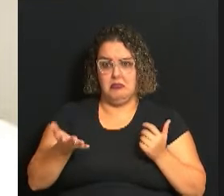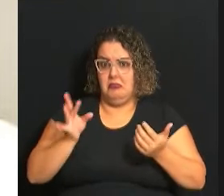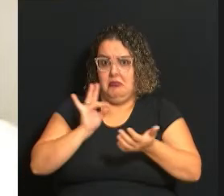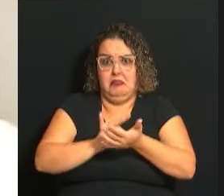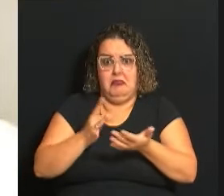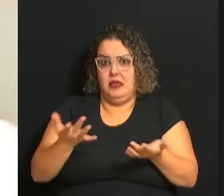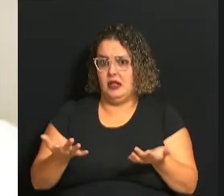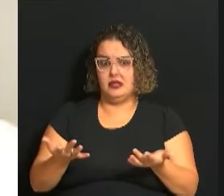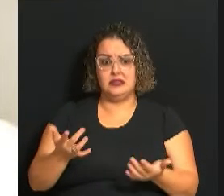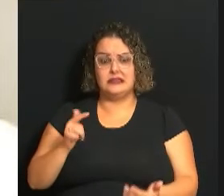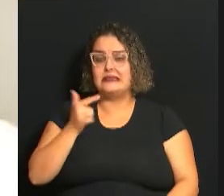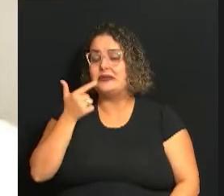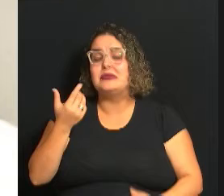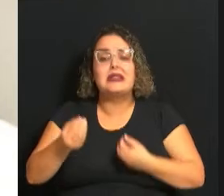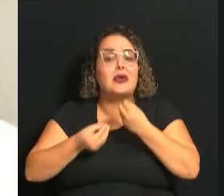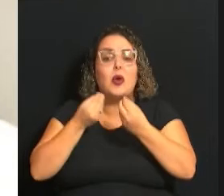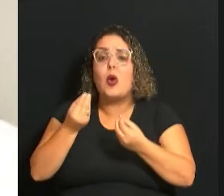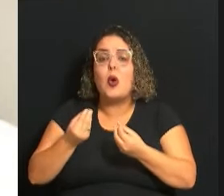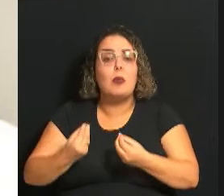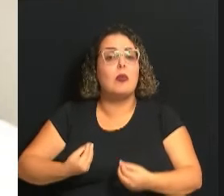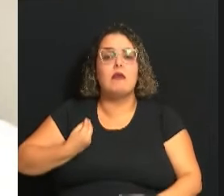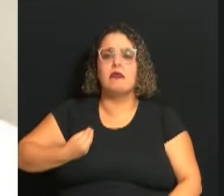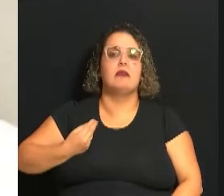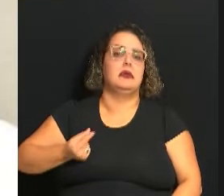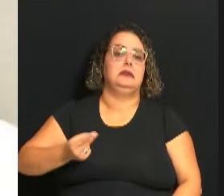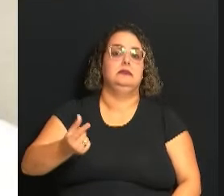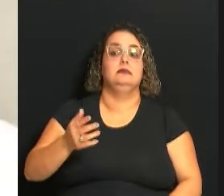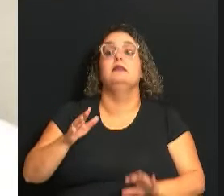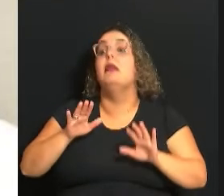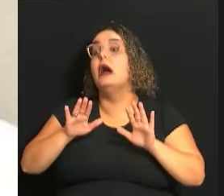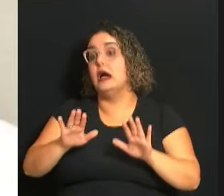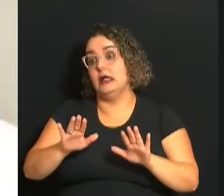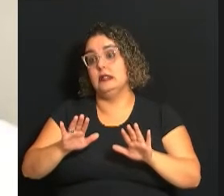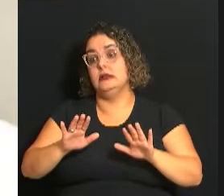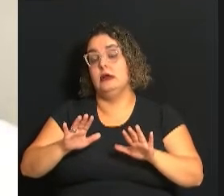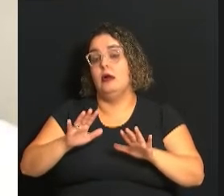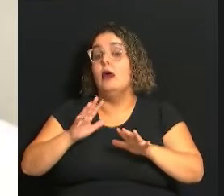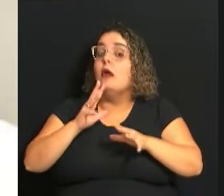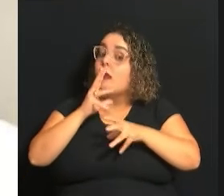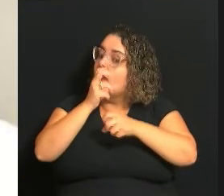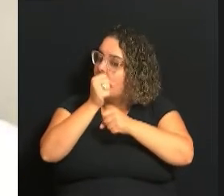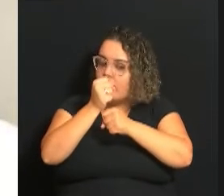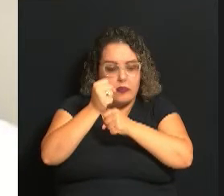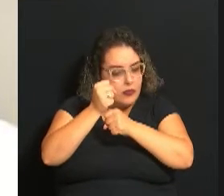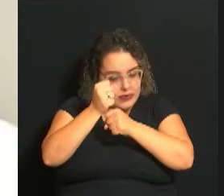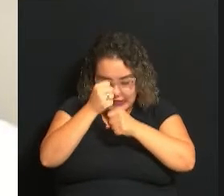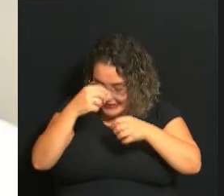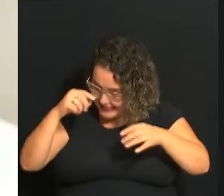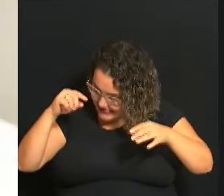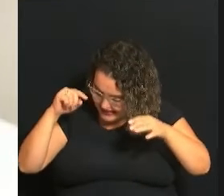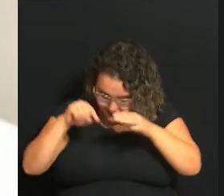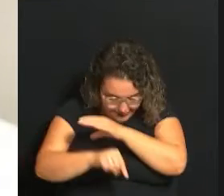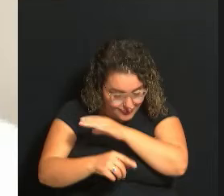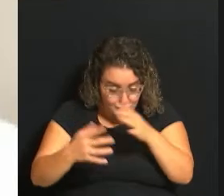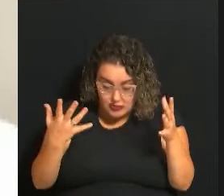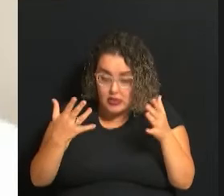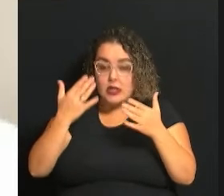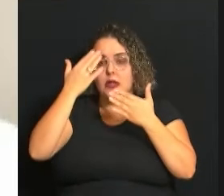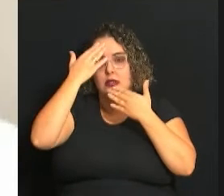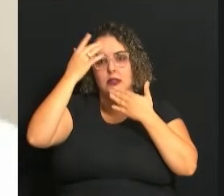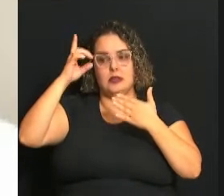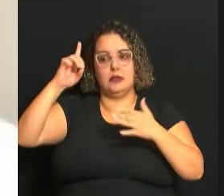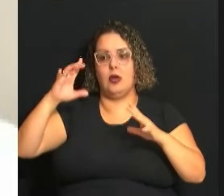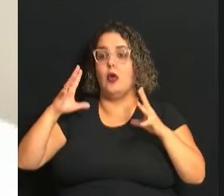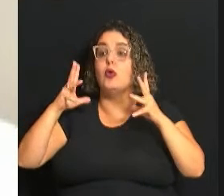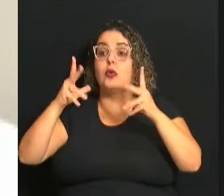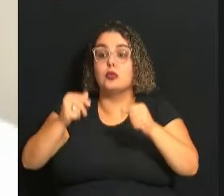teria chances, né. Mas, né, a gente tem que buscar forças onde não tem. E, graças a Deus, por conta de todas as pessoas que